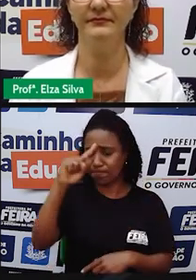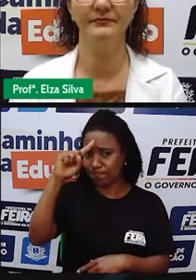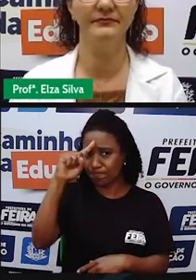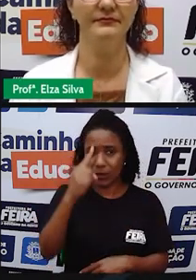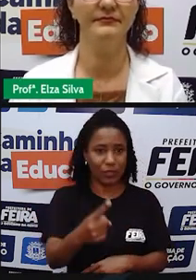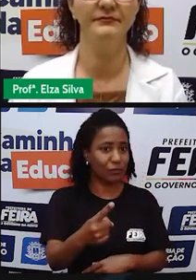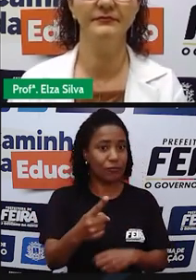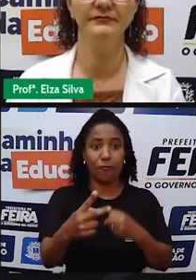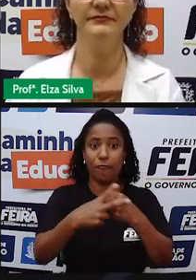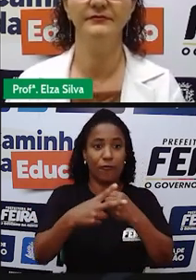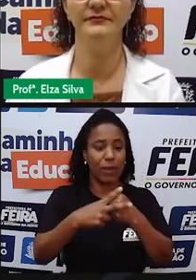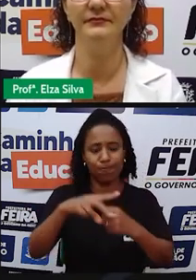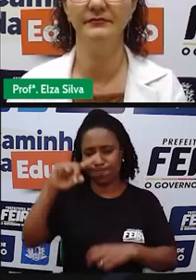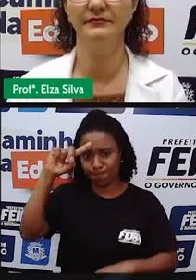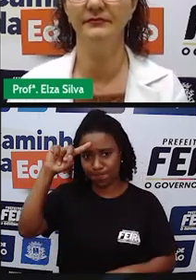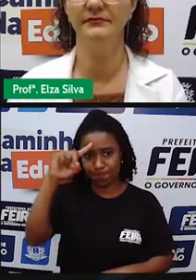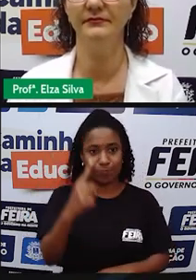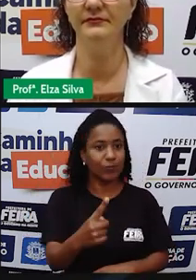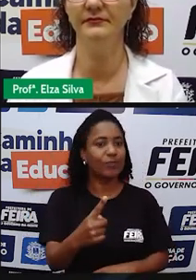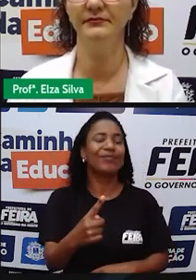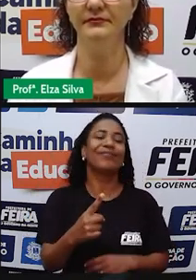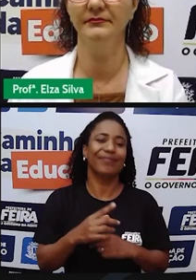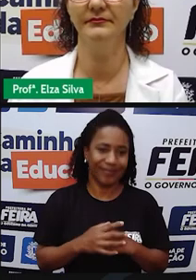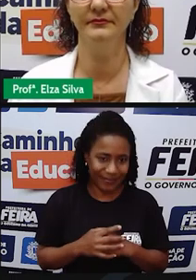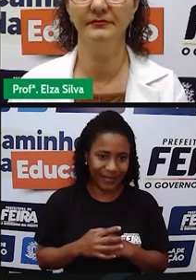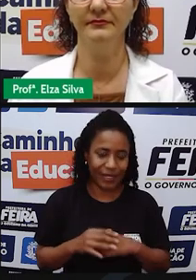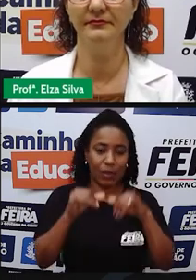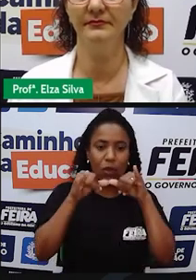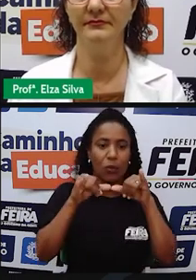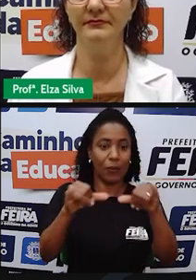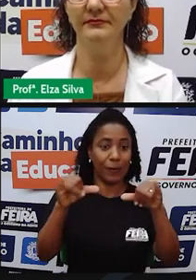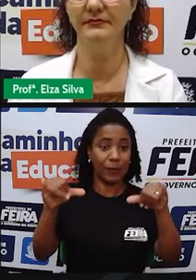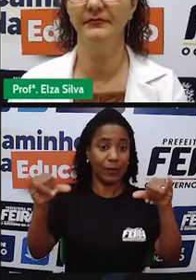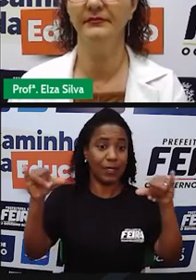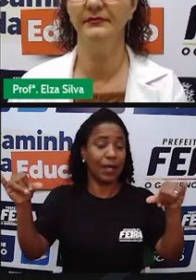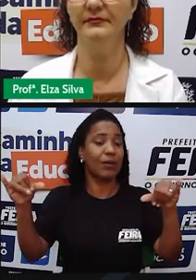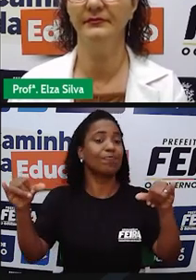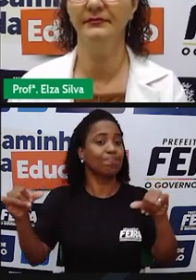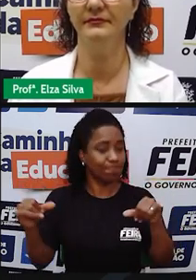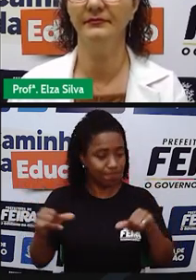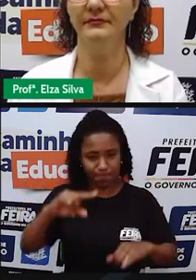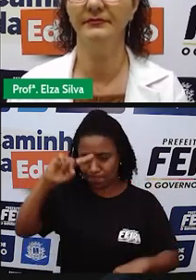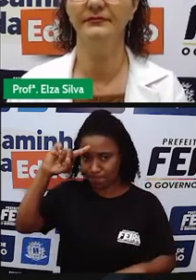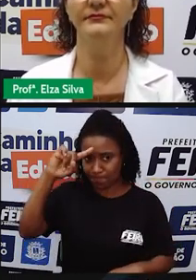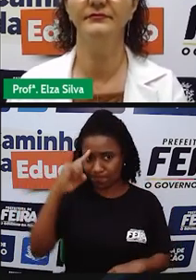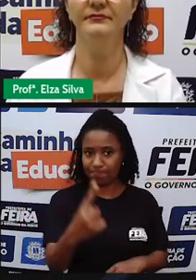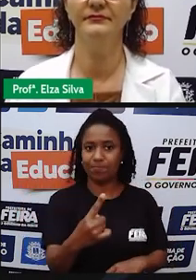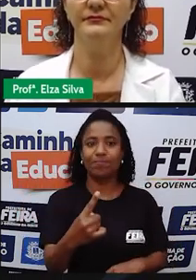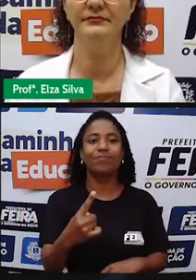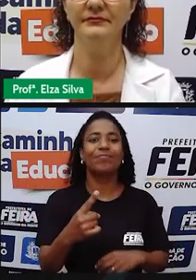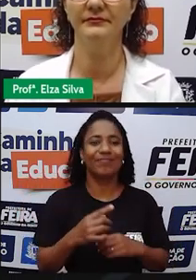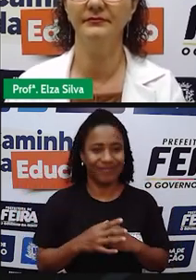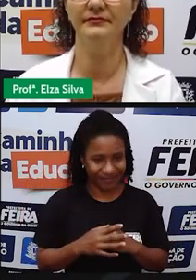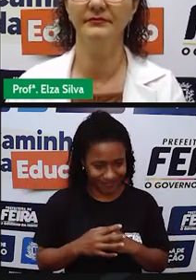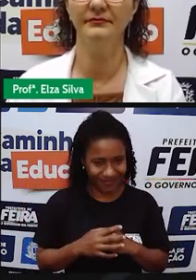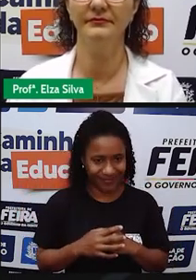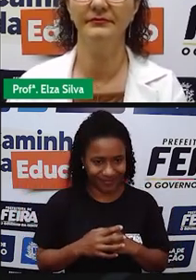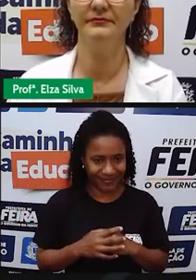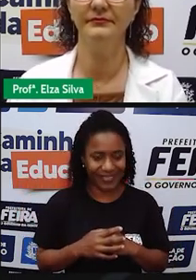verbal predominante nos anúncios publicitários, or advertisements, or